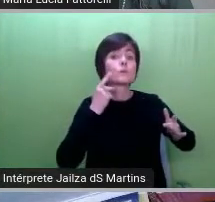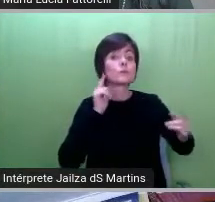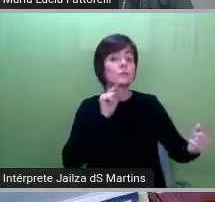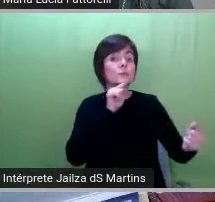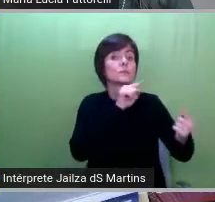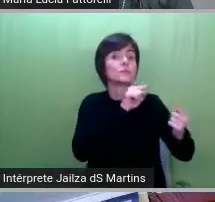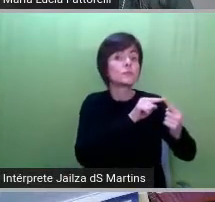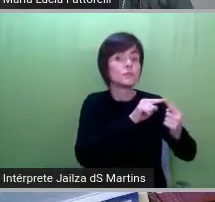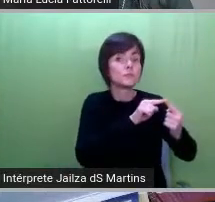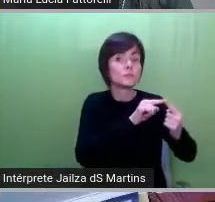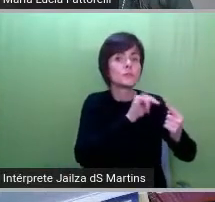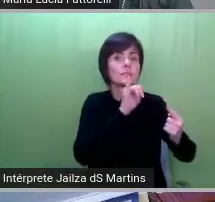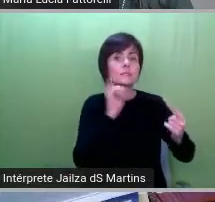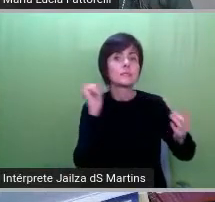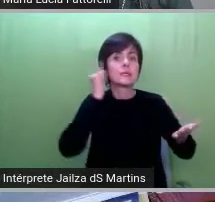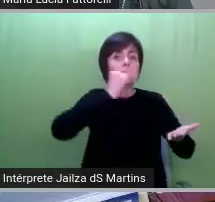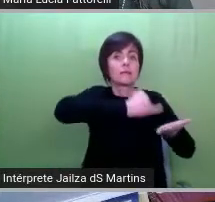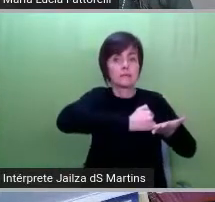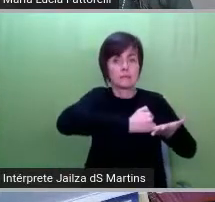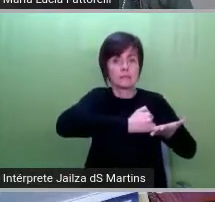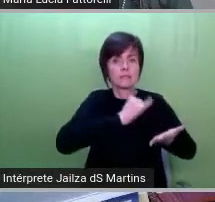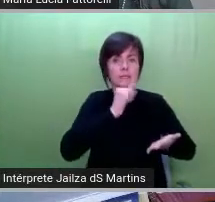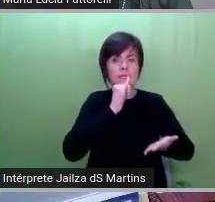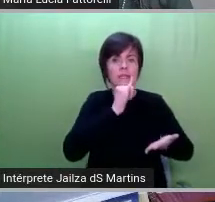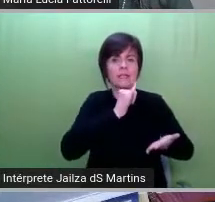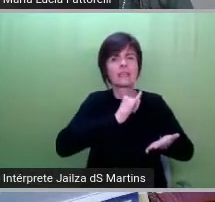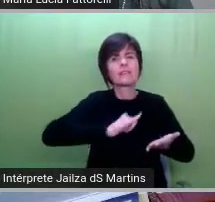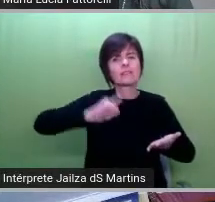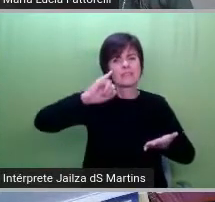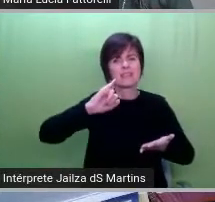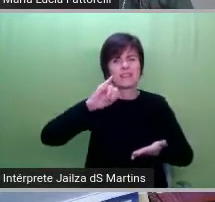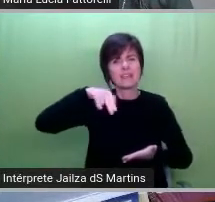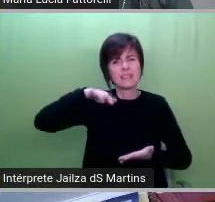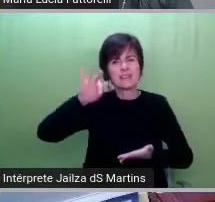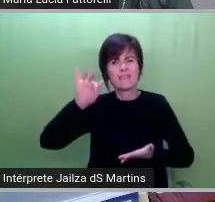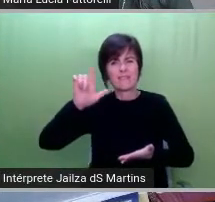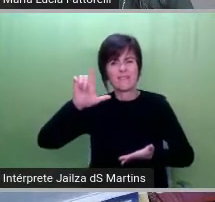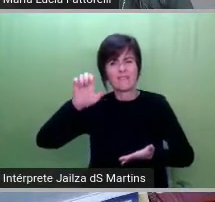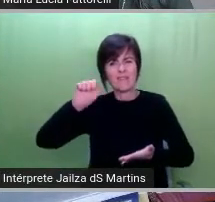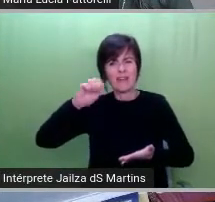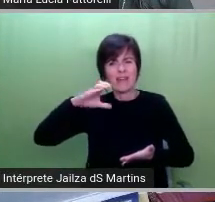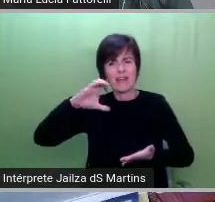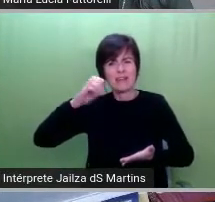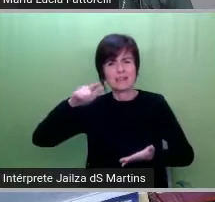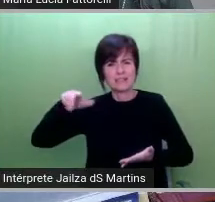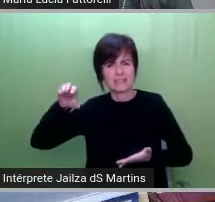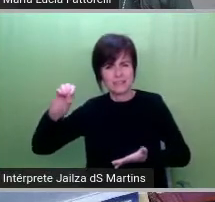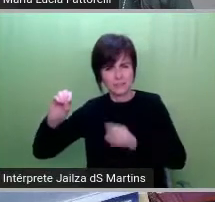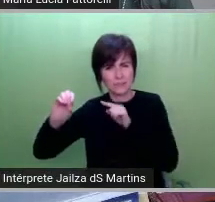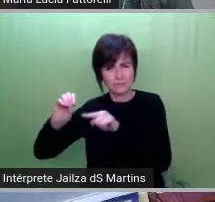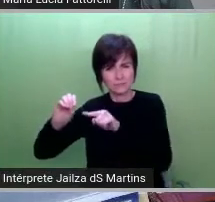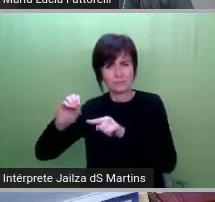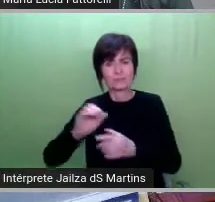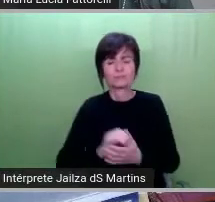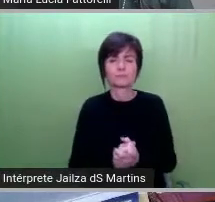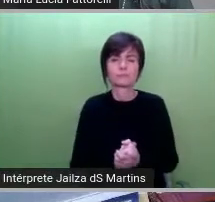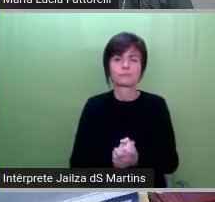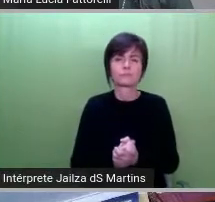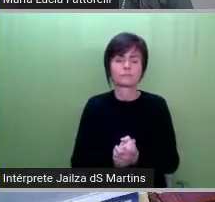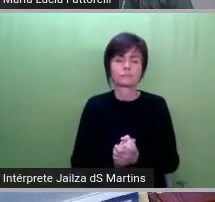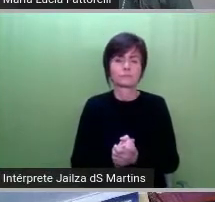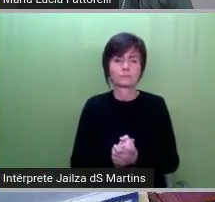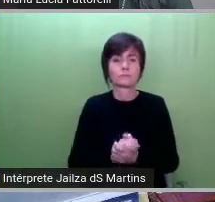inflação. Como o Matias falou, a gente tem um chamado tripé macroeconômico, que é